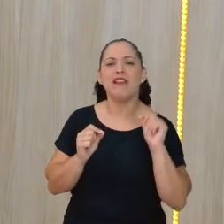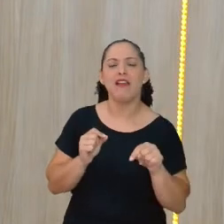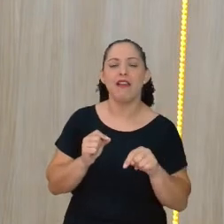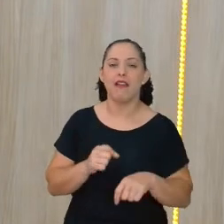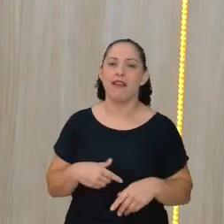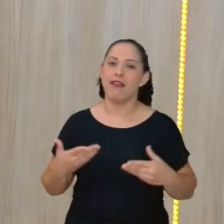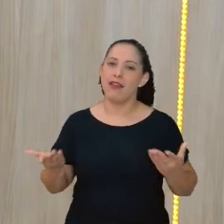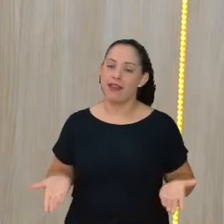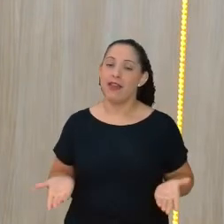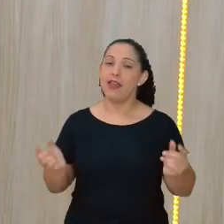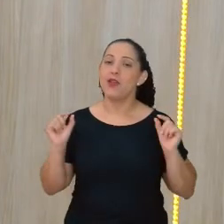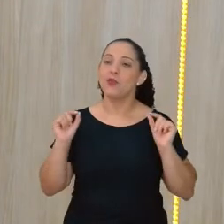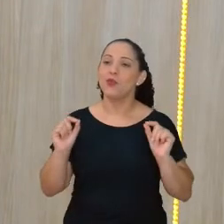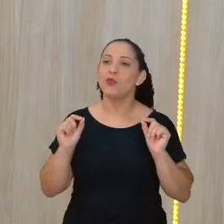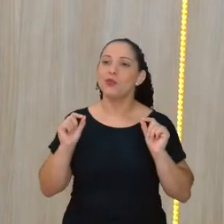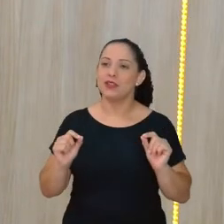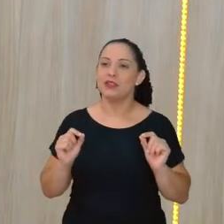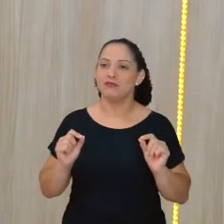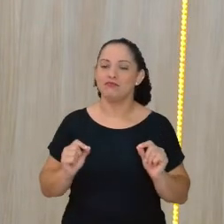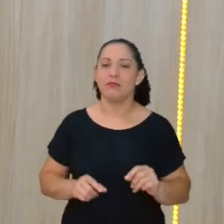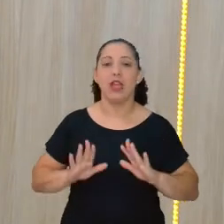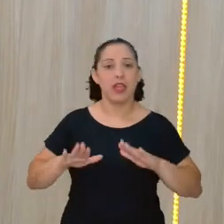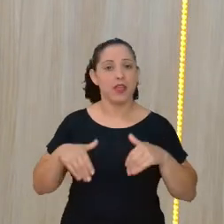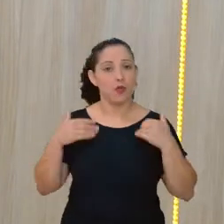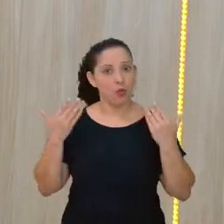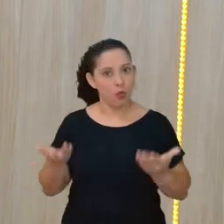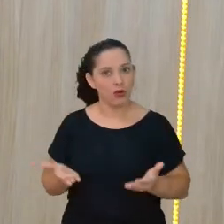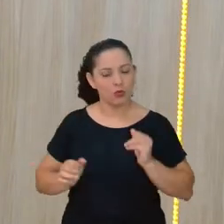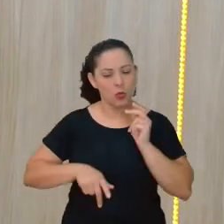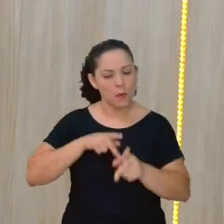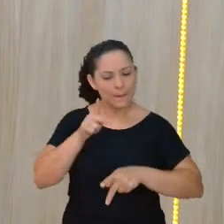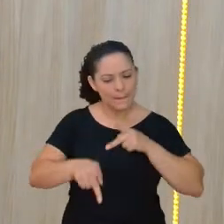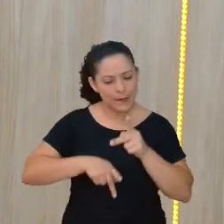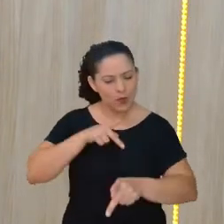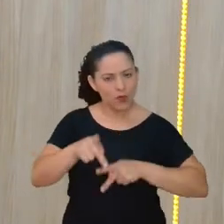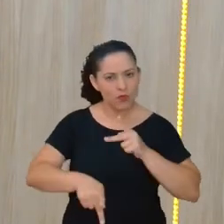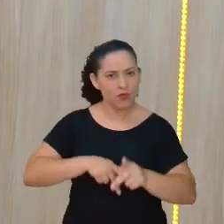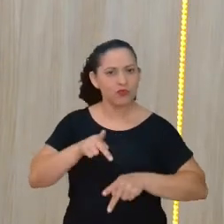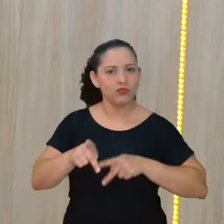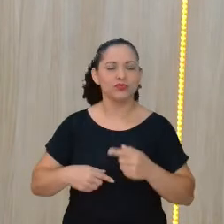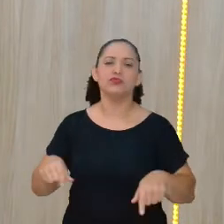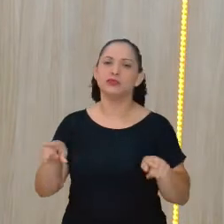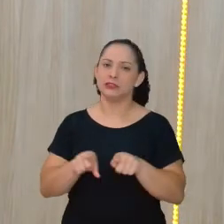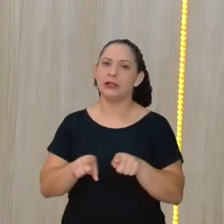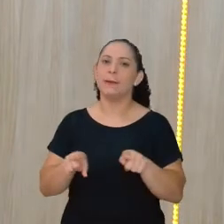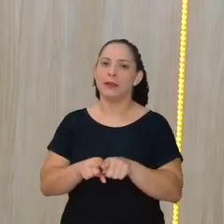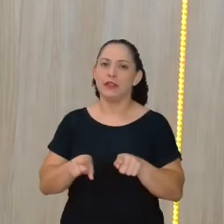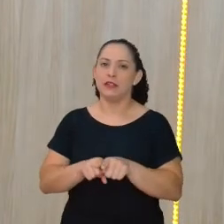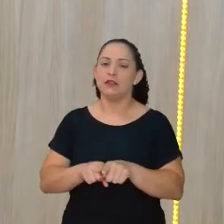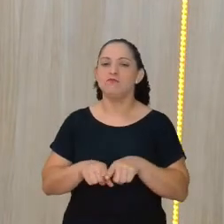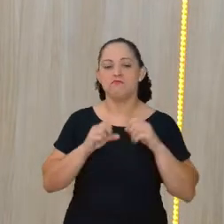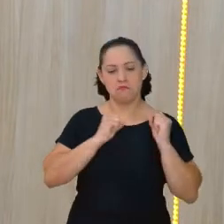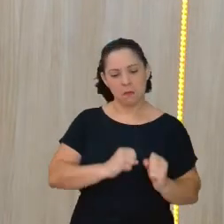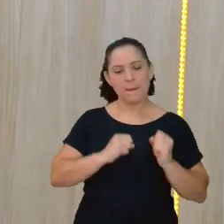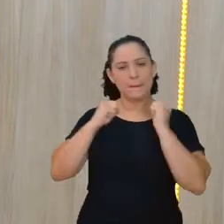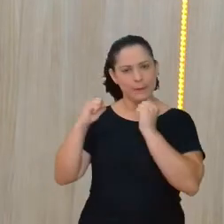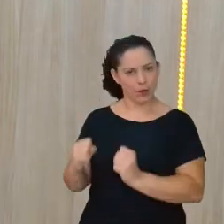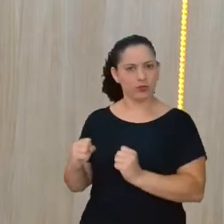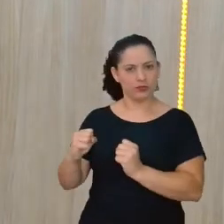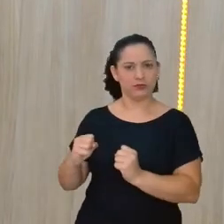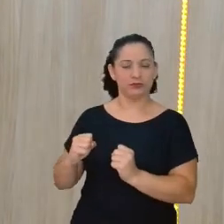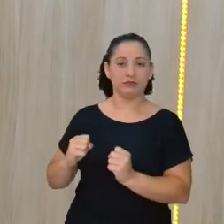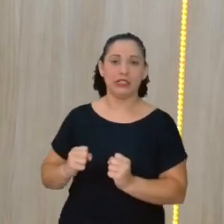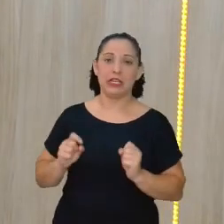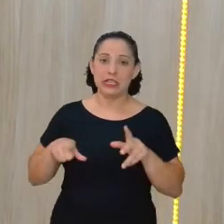a soberania é exercida pelo povo. Os cidadãos são os detentores do poder e confiam